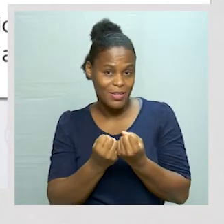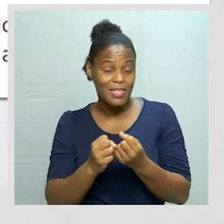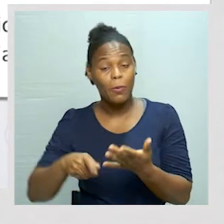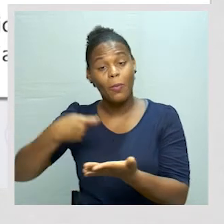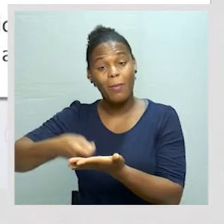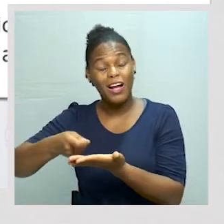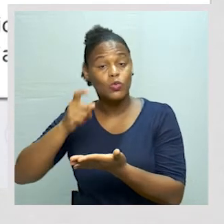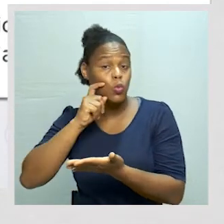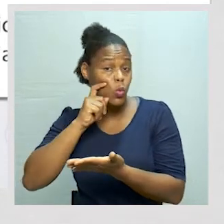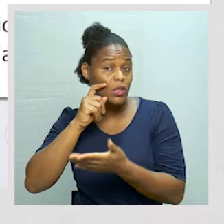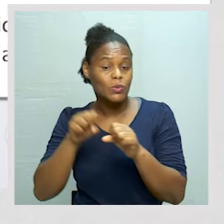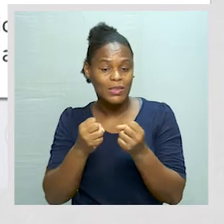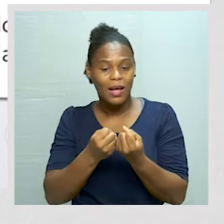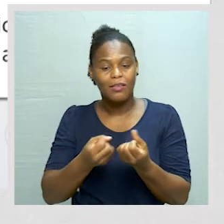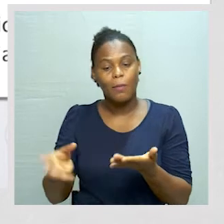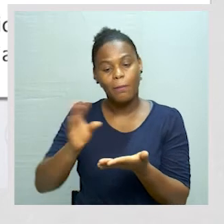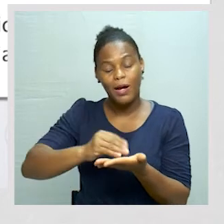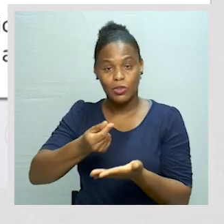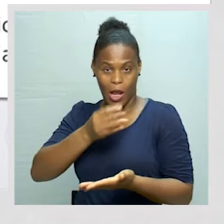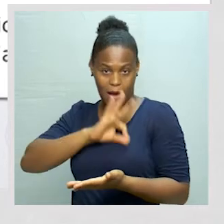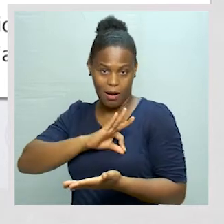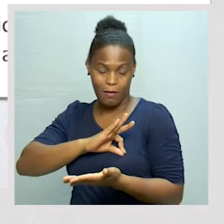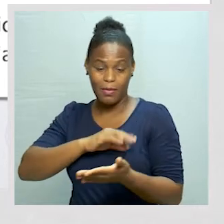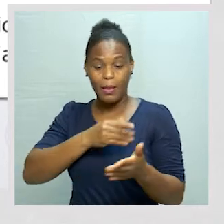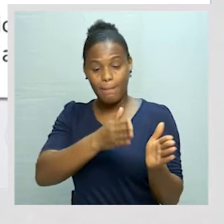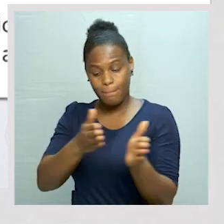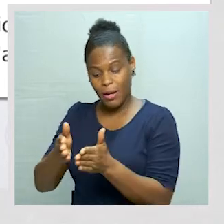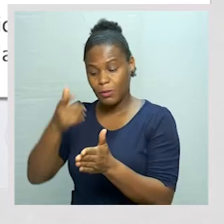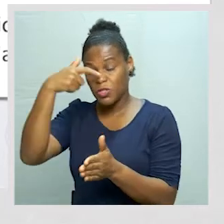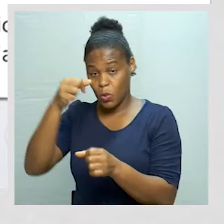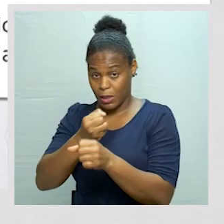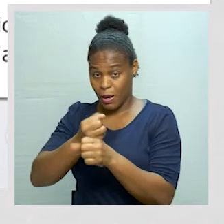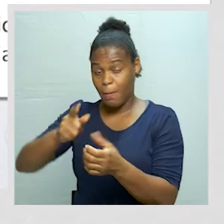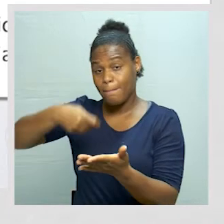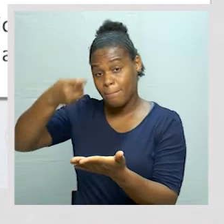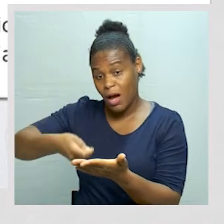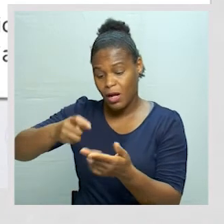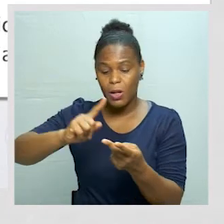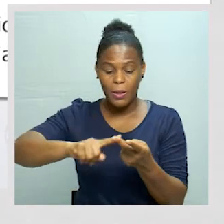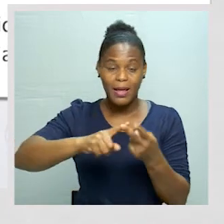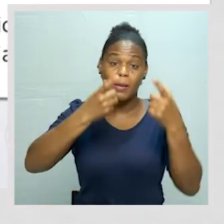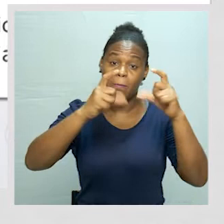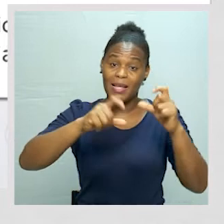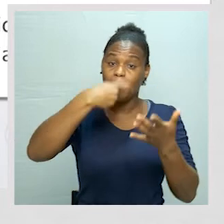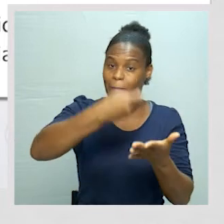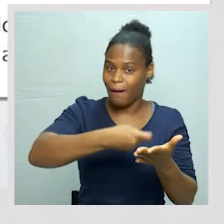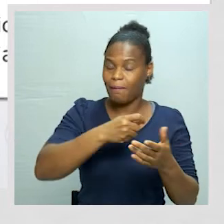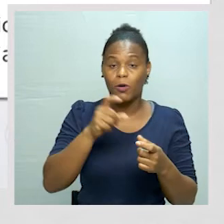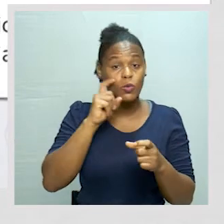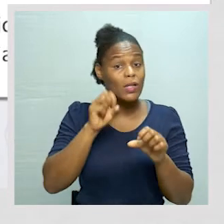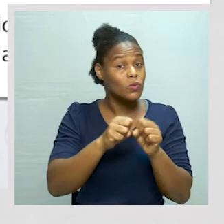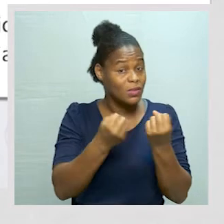segurança social é a percentagem dos salários que é paga, em parte pelo trabalhador e em parte pela empresa,